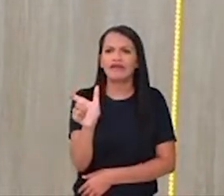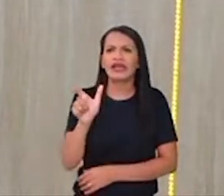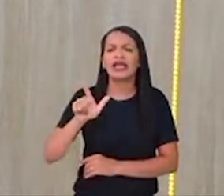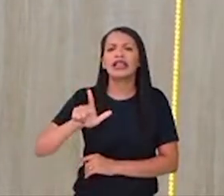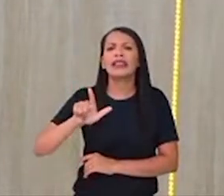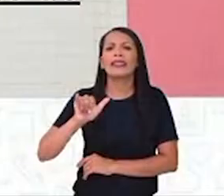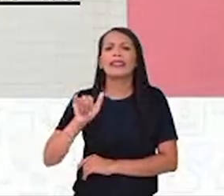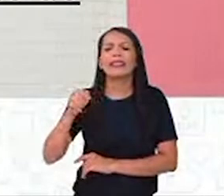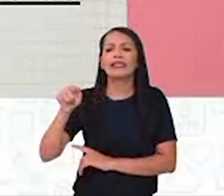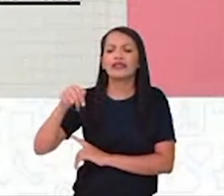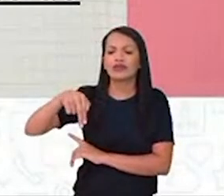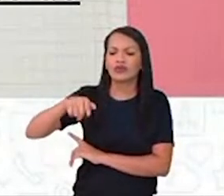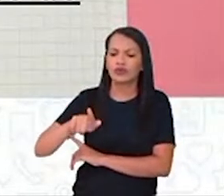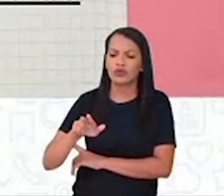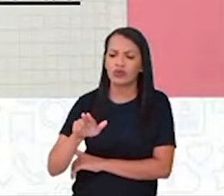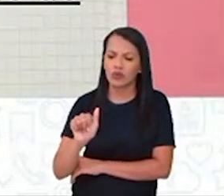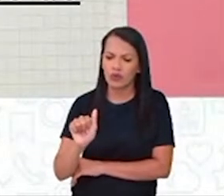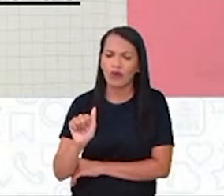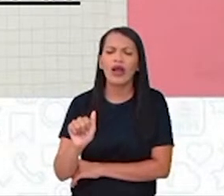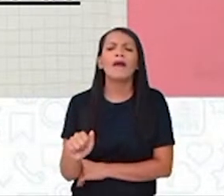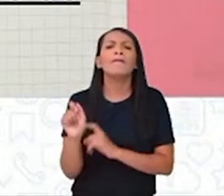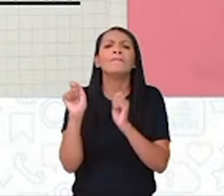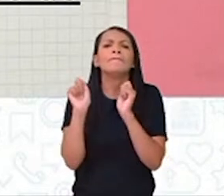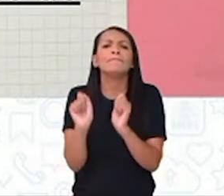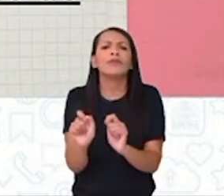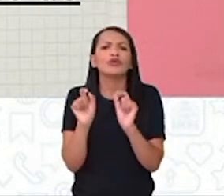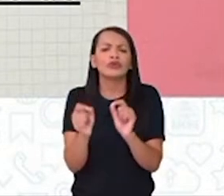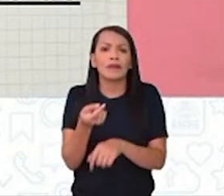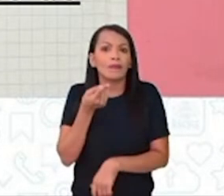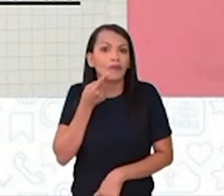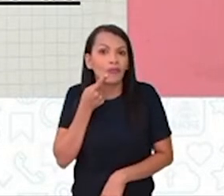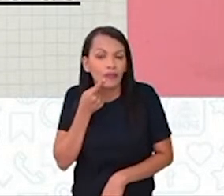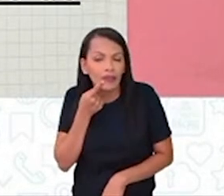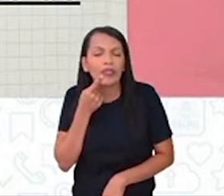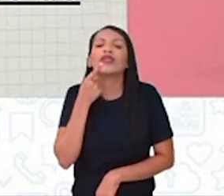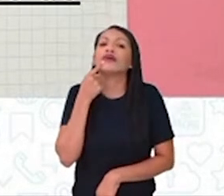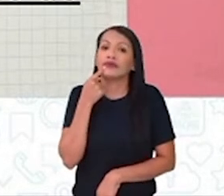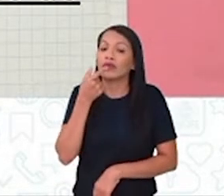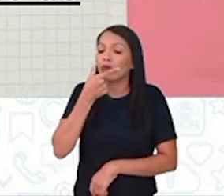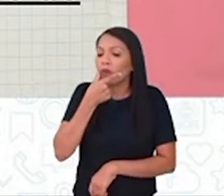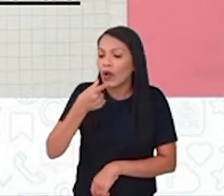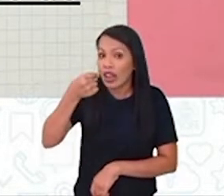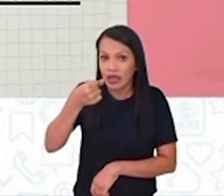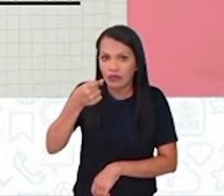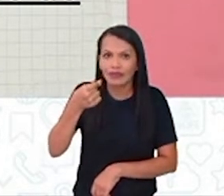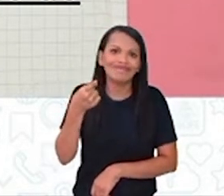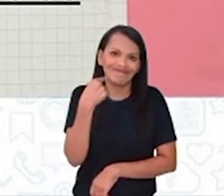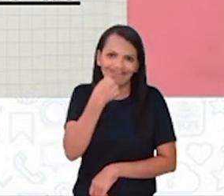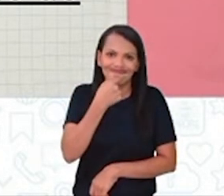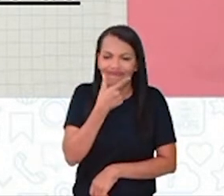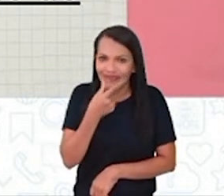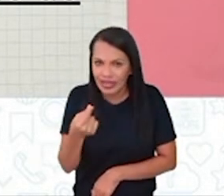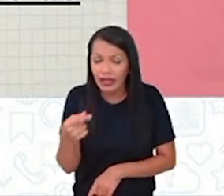também, pode significar um órgão ou um idioma, de acordo com o contexto em que é empregada. E aí, se não forem